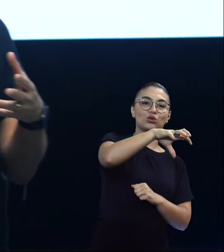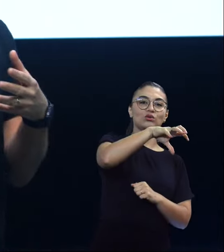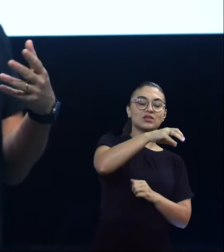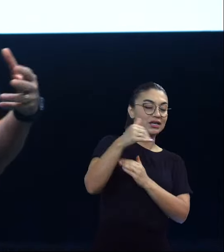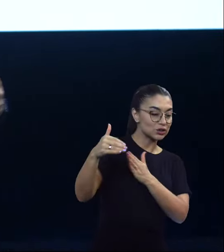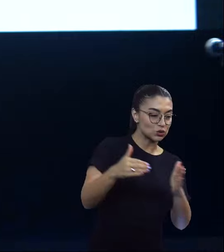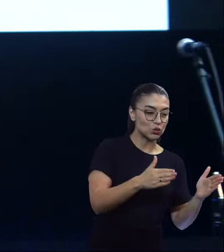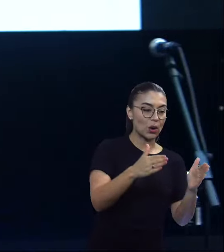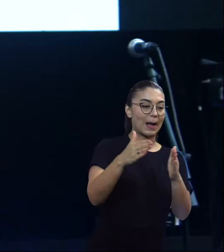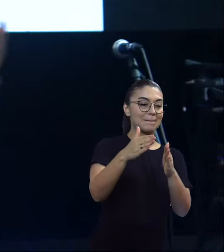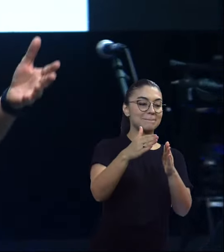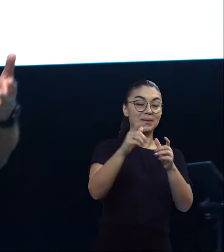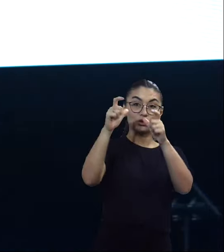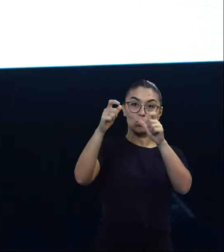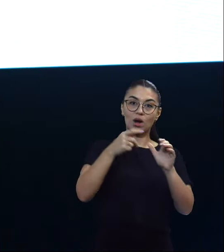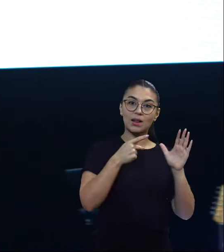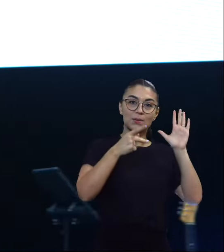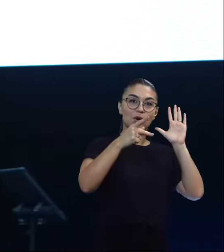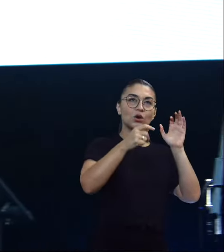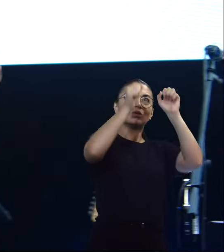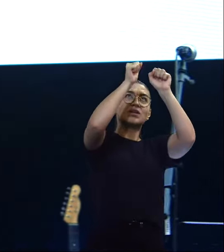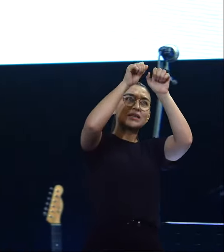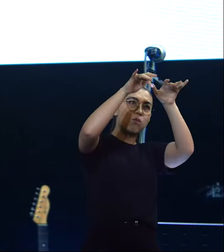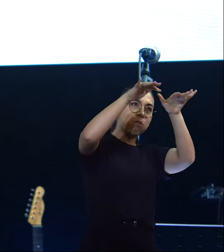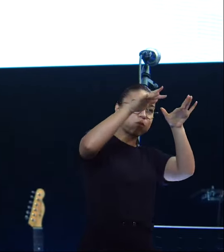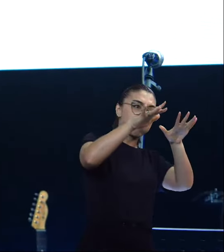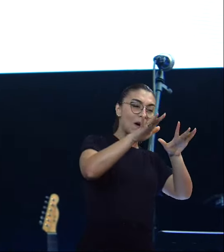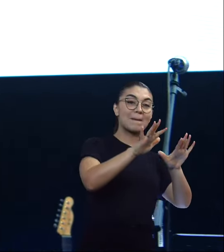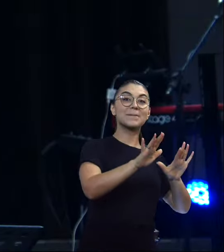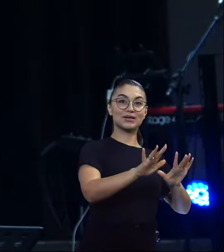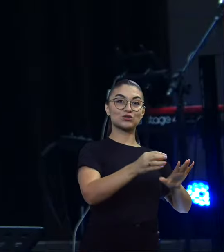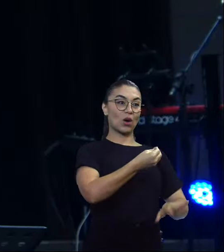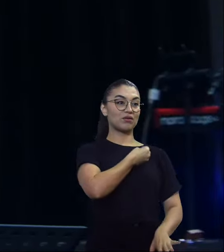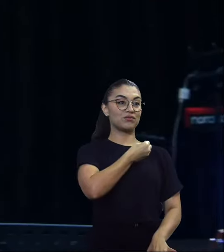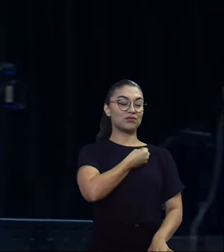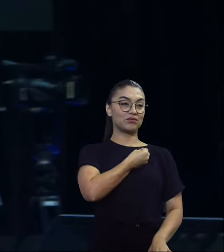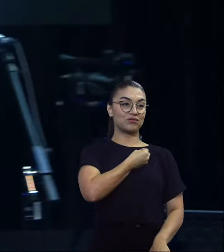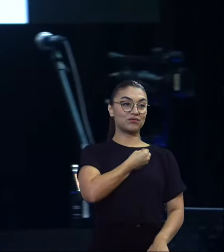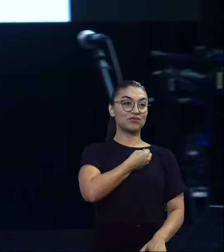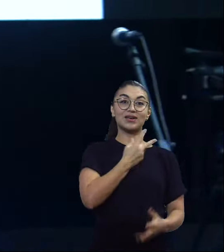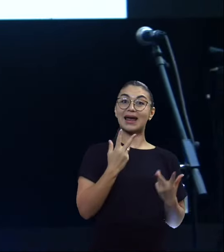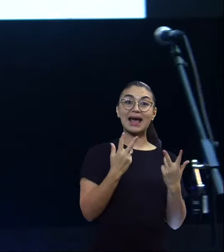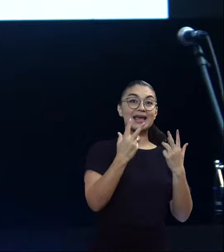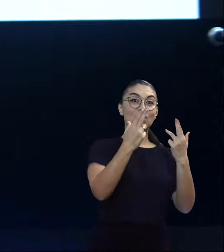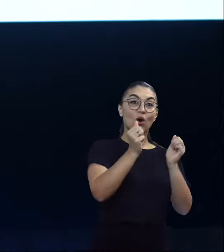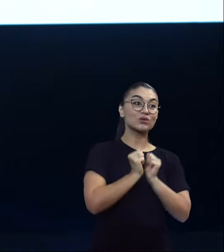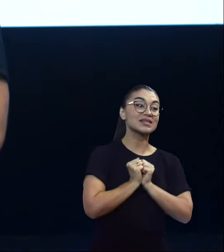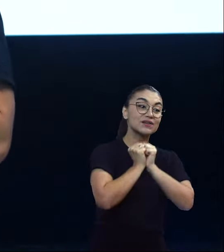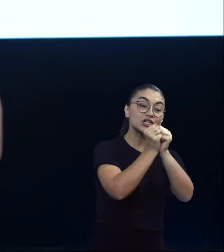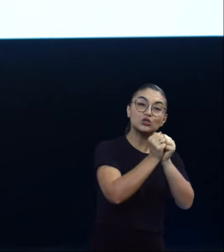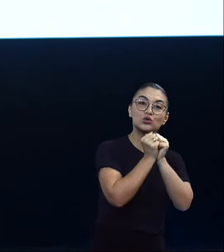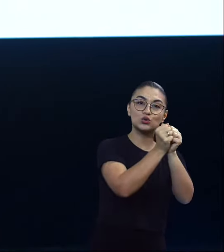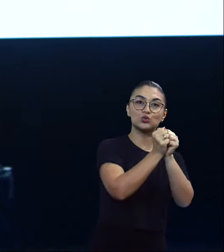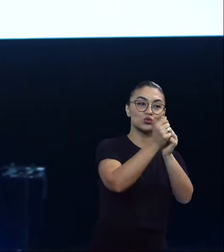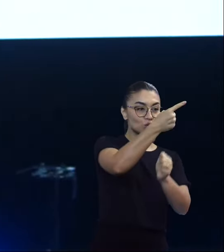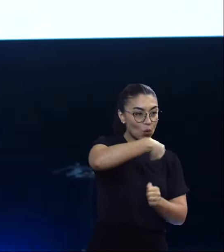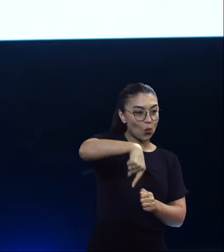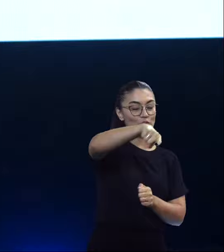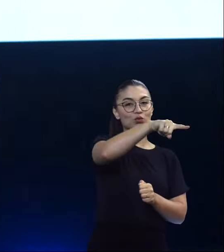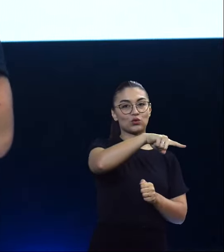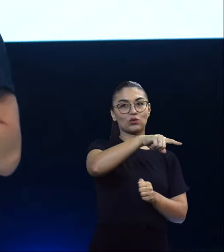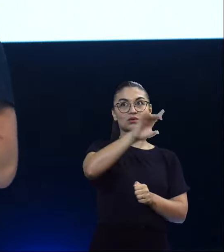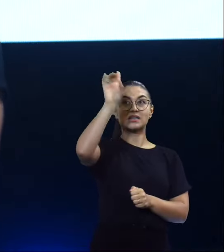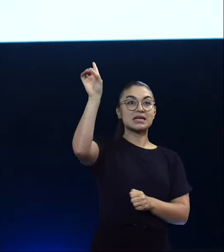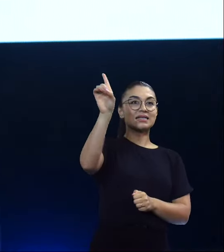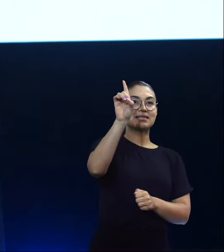mesmo Deus que havia trazido o maná para que eles pudessem ter sustento naquele tempo, esse era o mesmo Deus que continuava com eles, e se Deus estivesse com